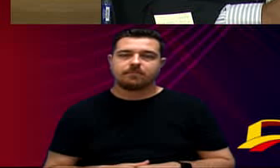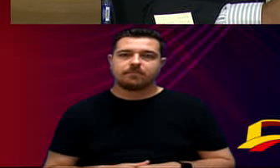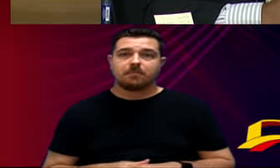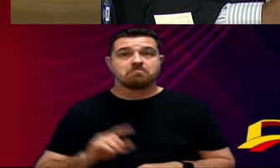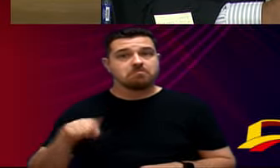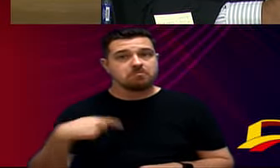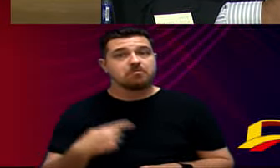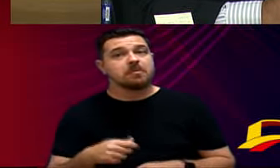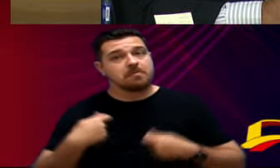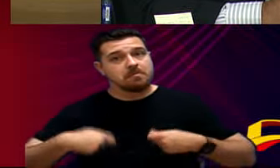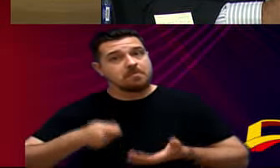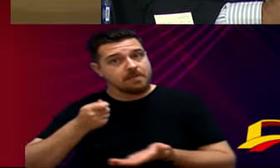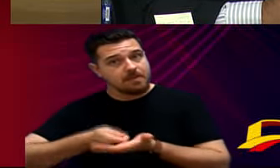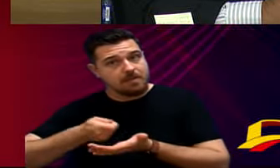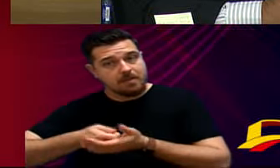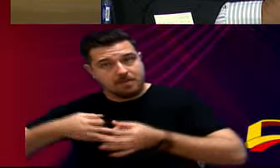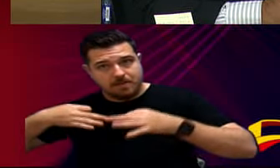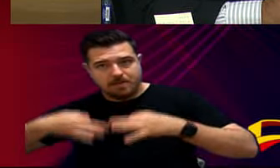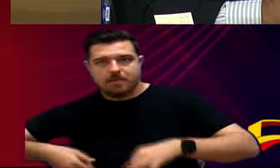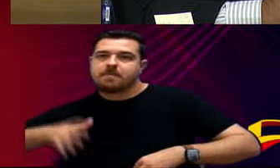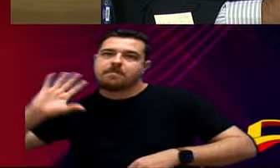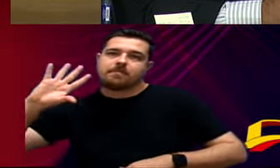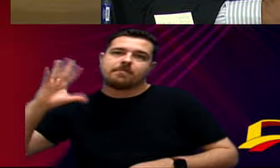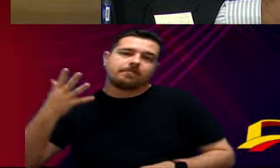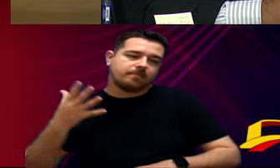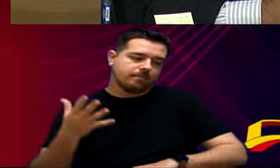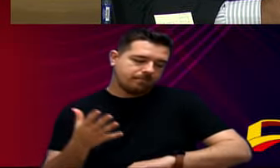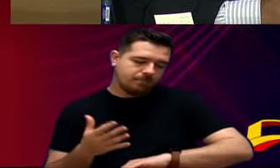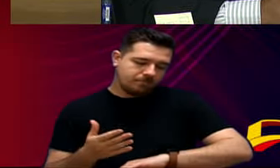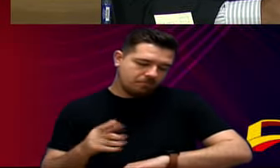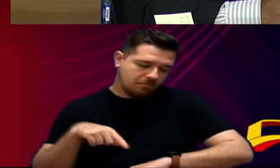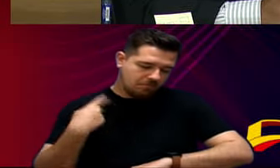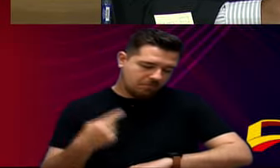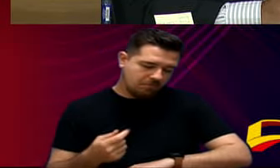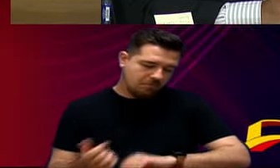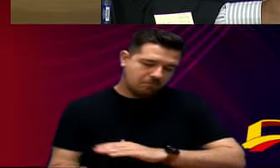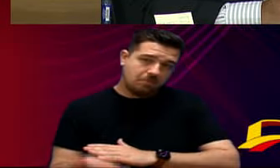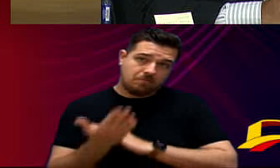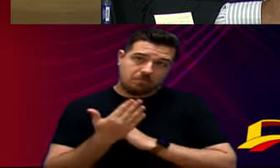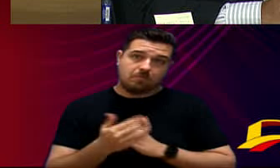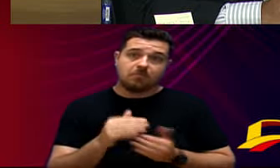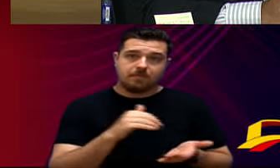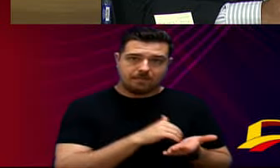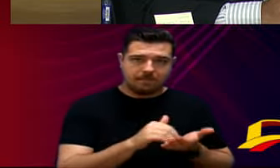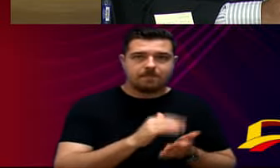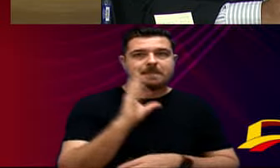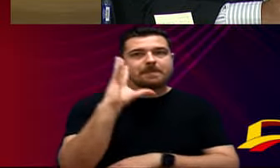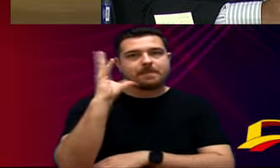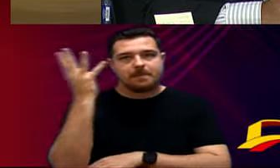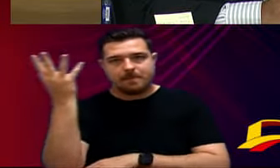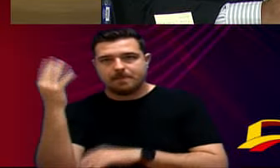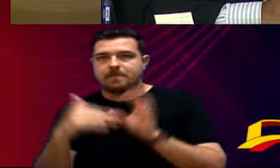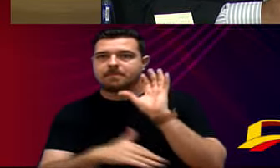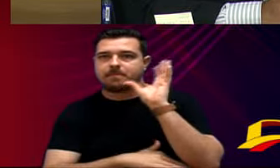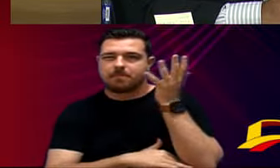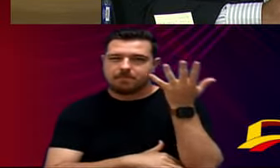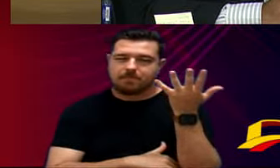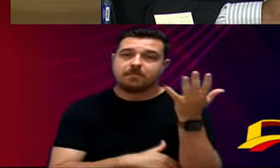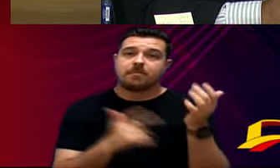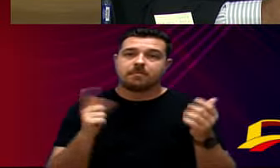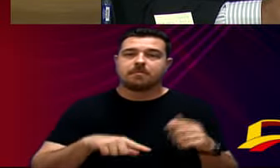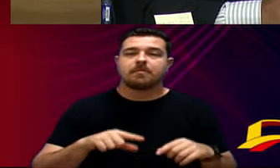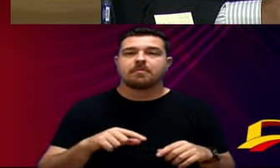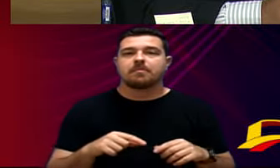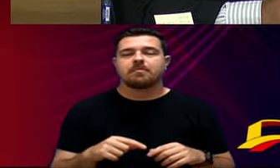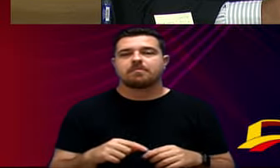realmente executado né nós conversamos tivemos apoio da Secretaria de Meio Ambiente com a servidora teve aí conseguimos